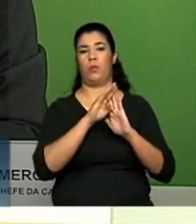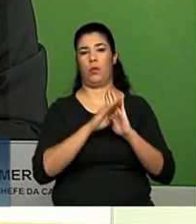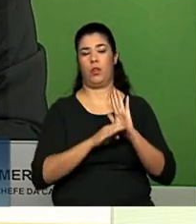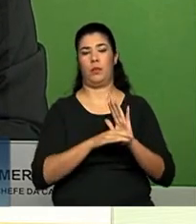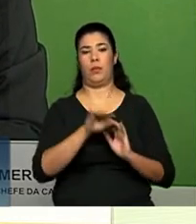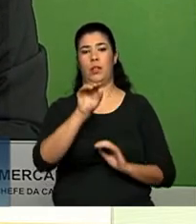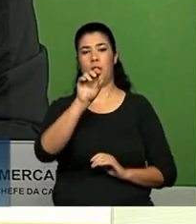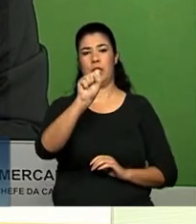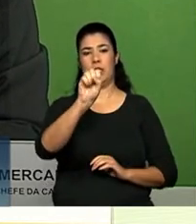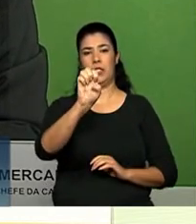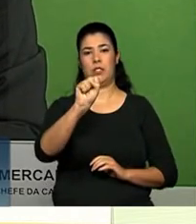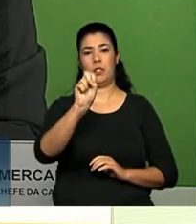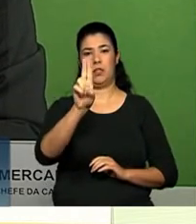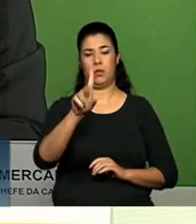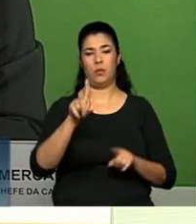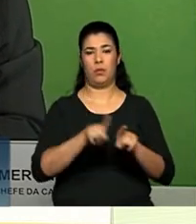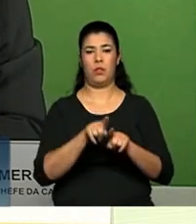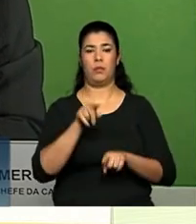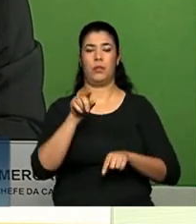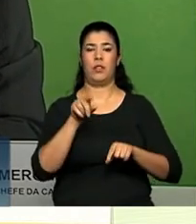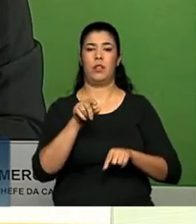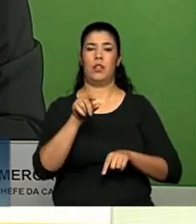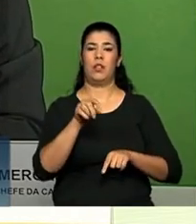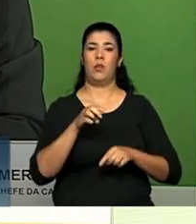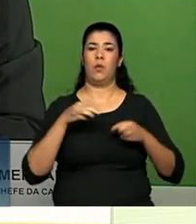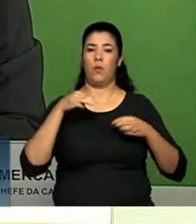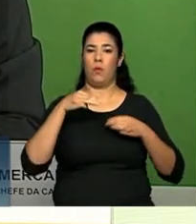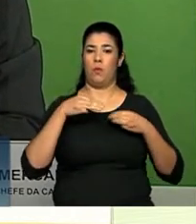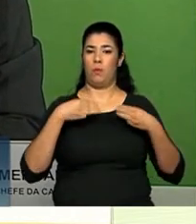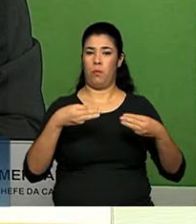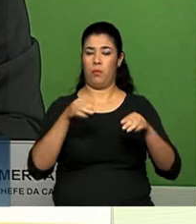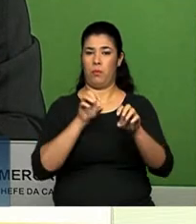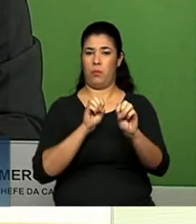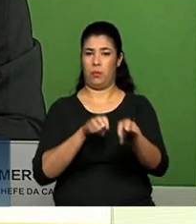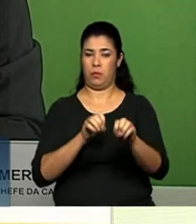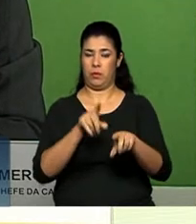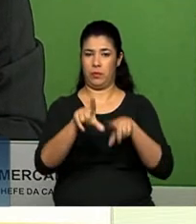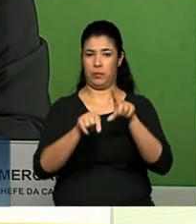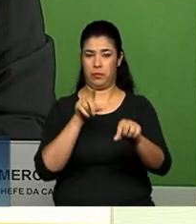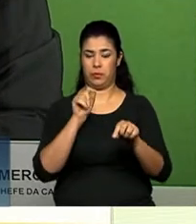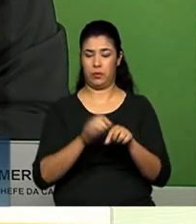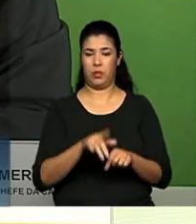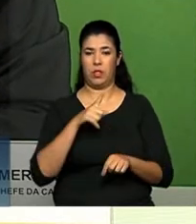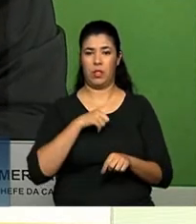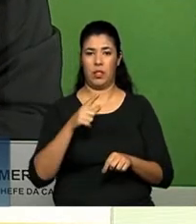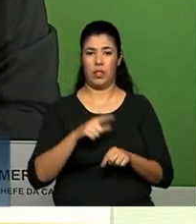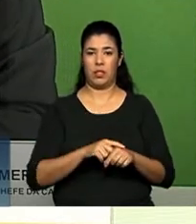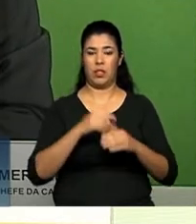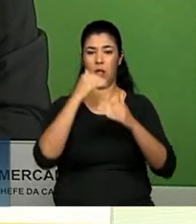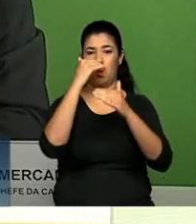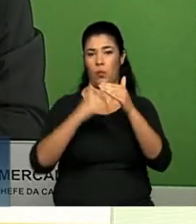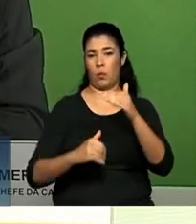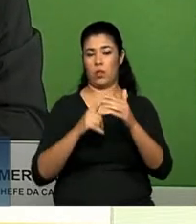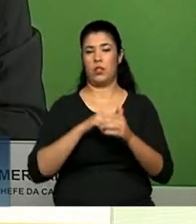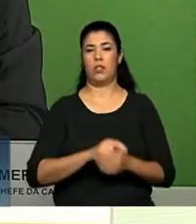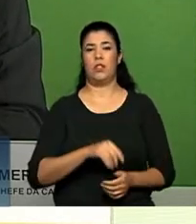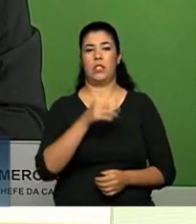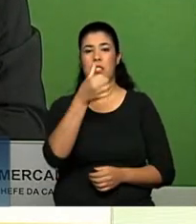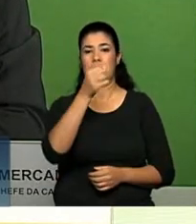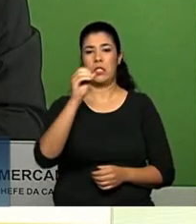MEC que faz a seleção a partir da nota dos estudantes com um corte mínimo de 600 pontos no Enem. É o que ele